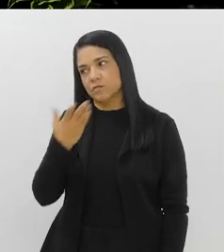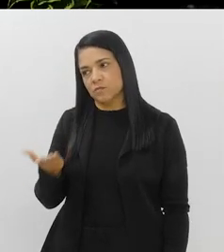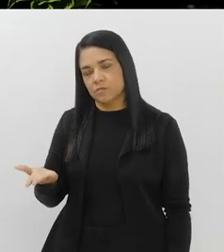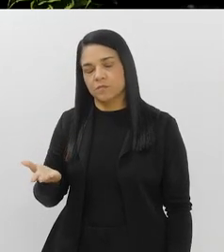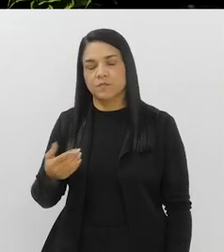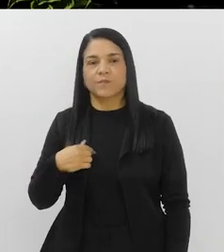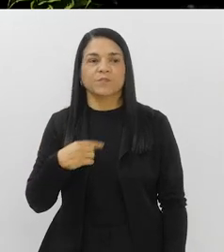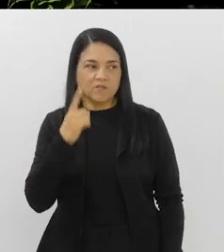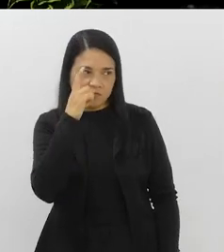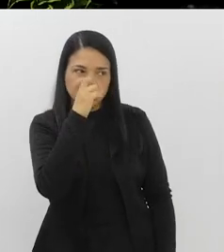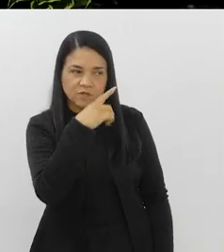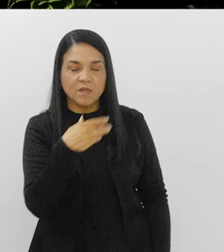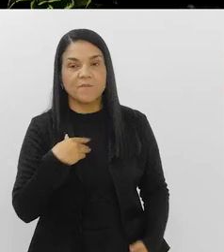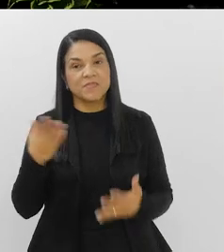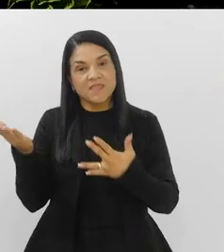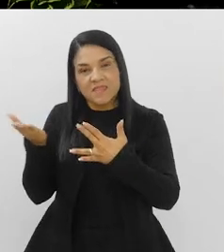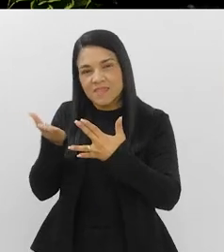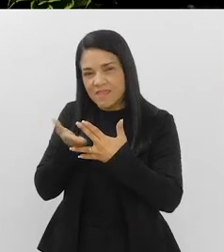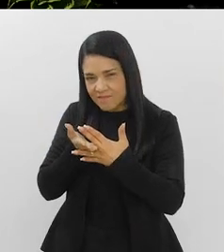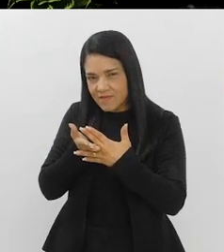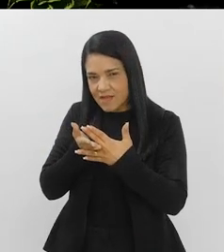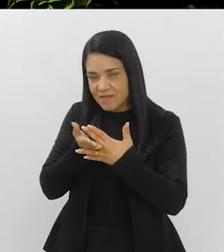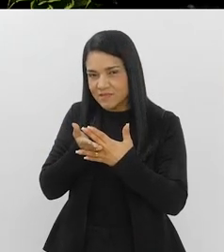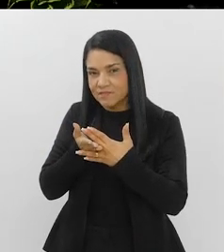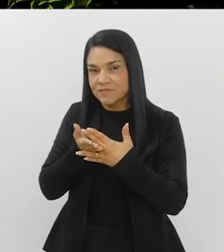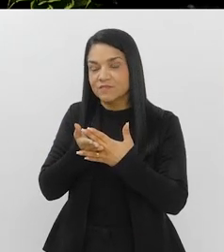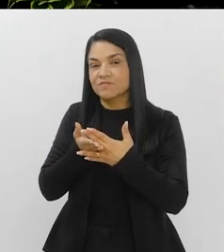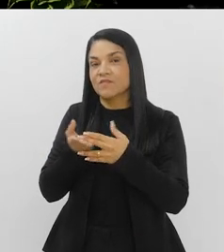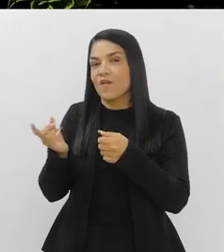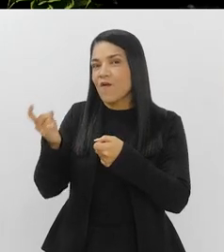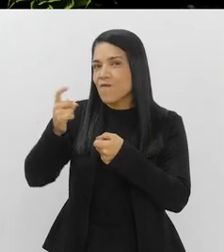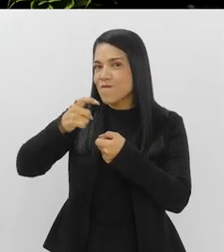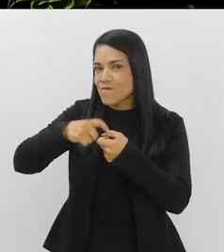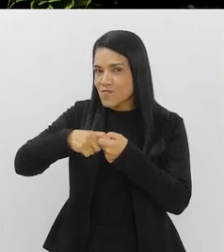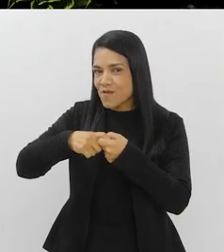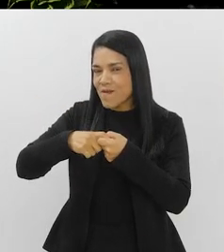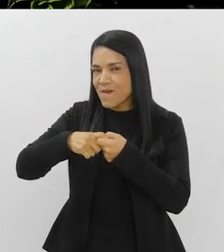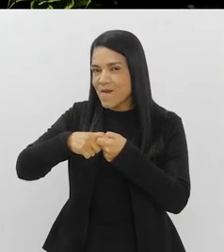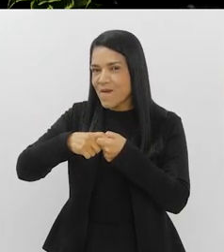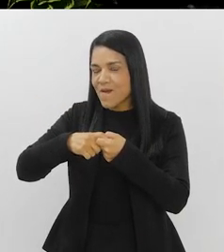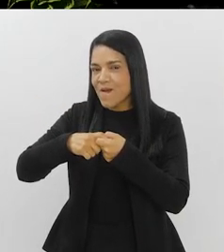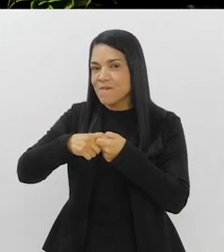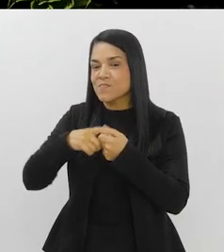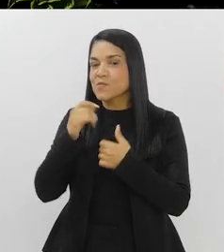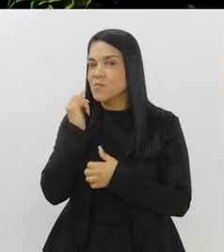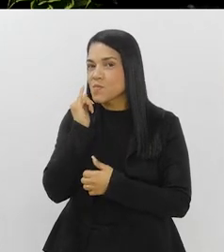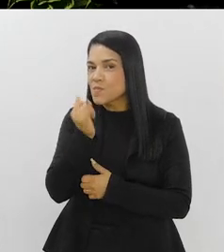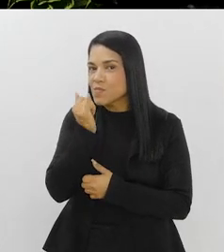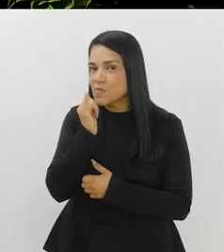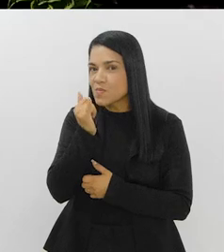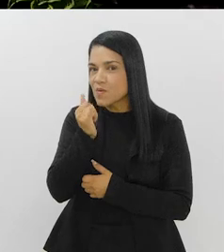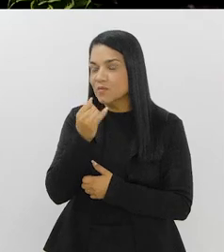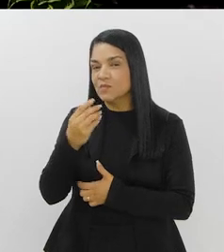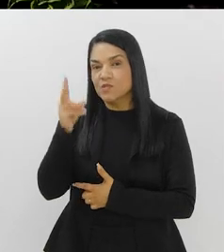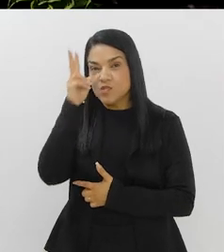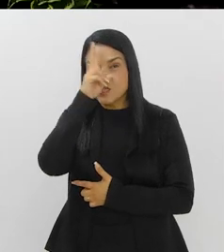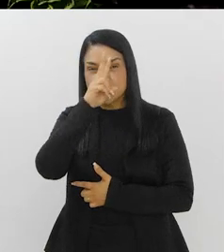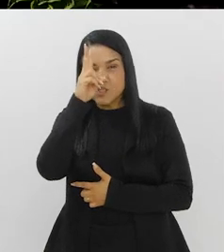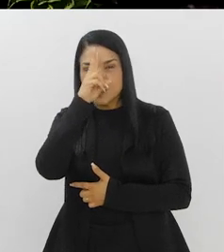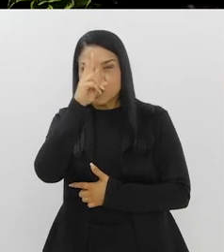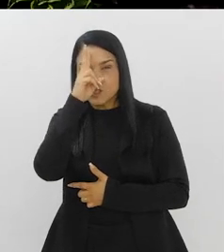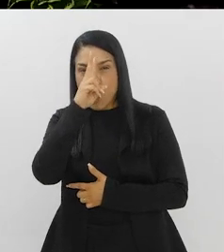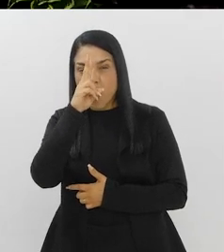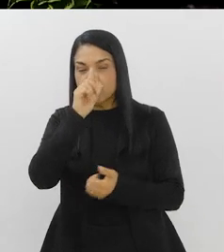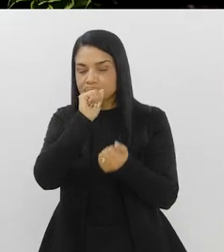difícil n Sandro Vamos fazer um pequeno intervalinho Porque no próximo bloco A gente vai voltar contando sobre a